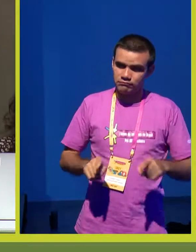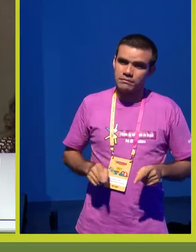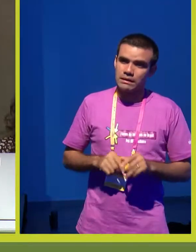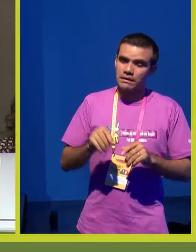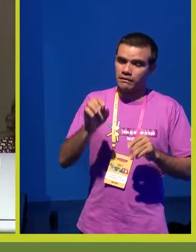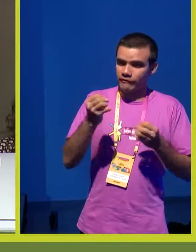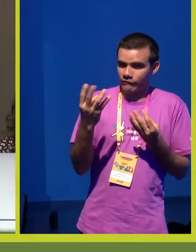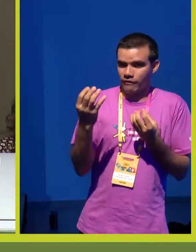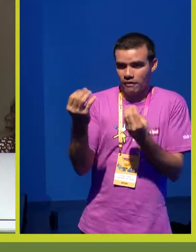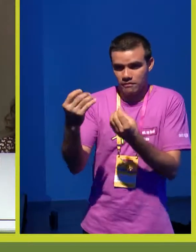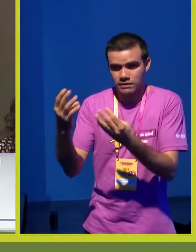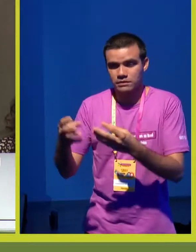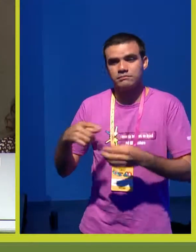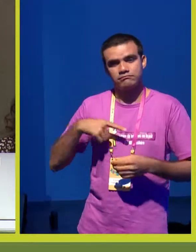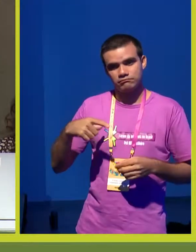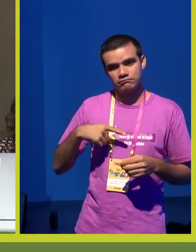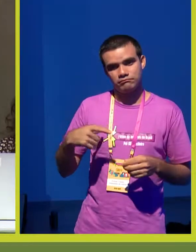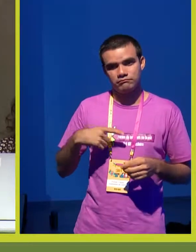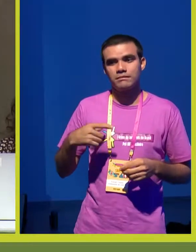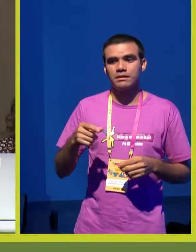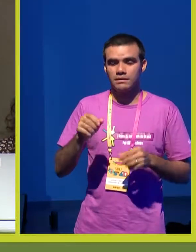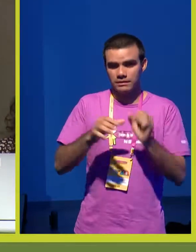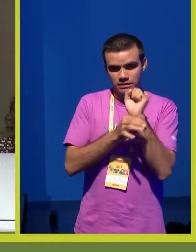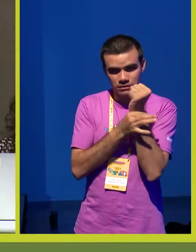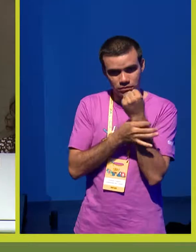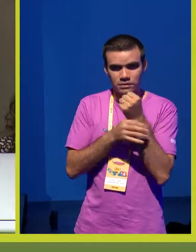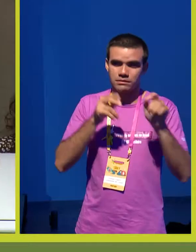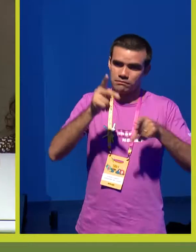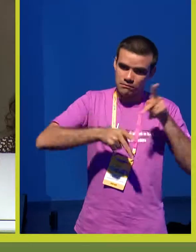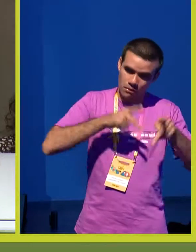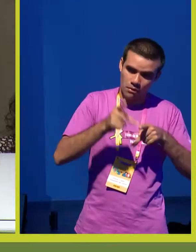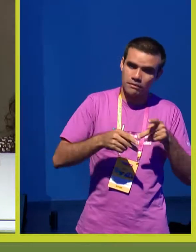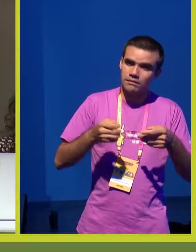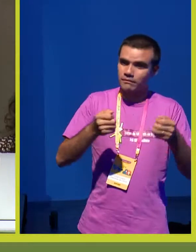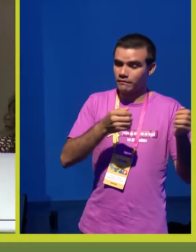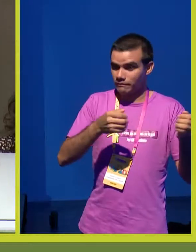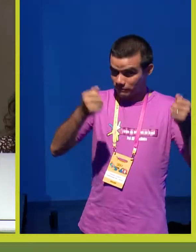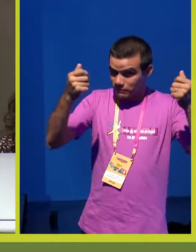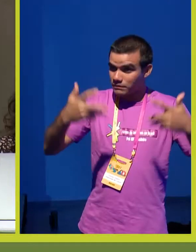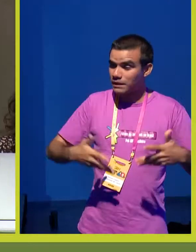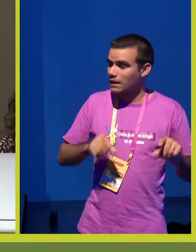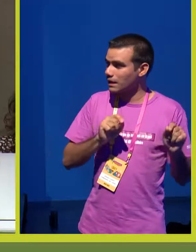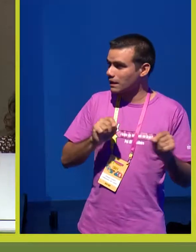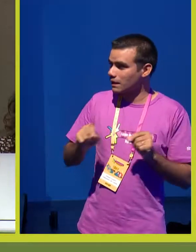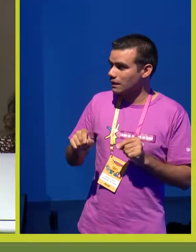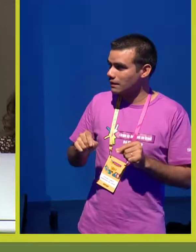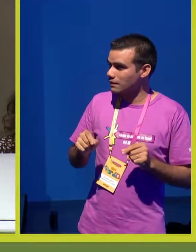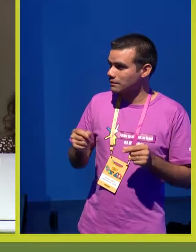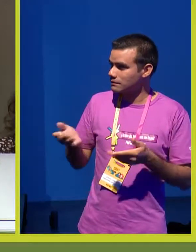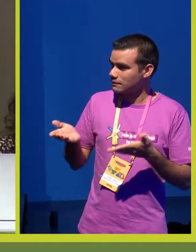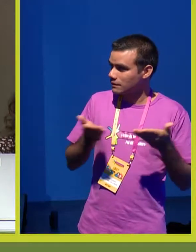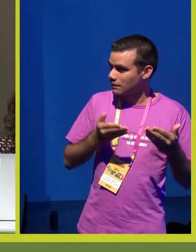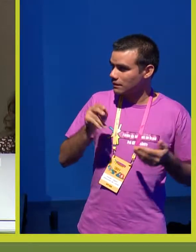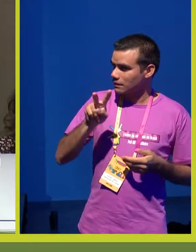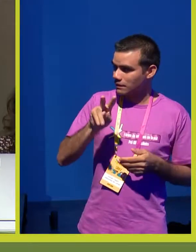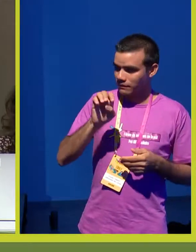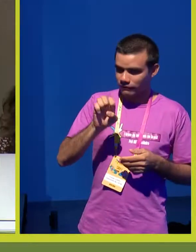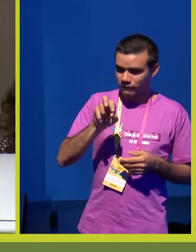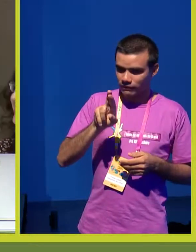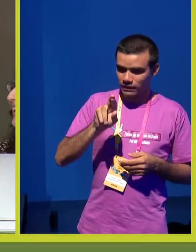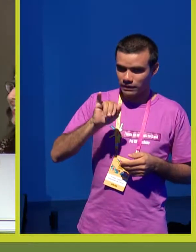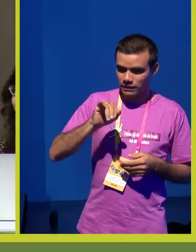informações que ela gera para a segurança pública. E, para falar um pouco sobre isso, eu convido a Veridiana.